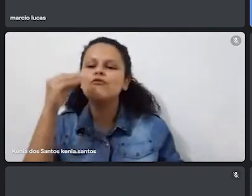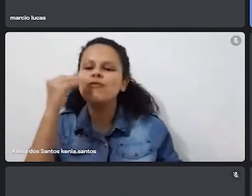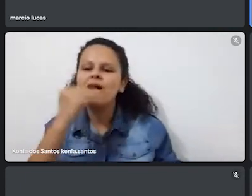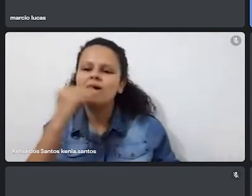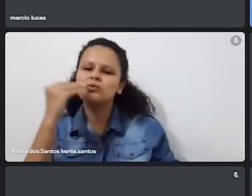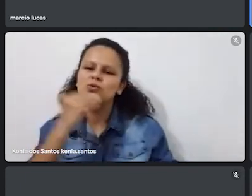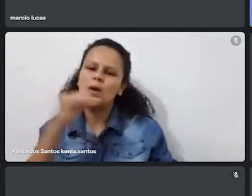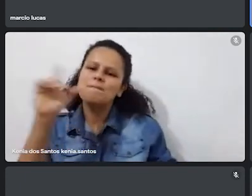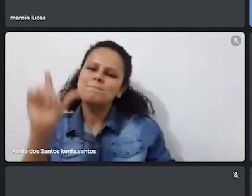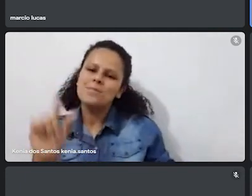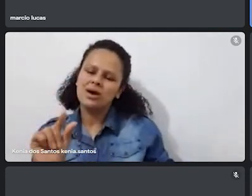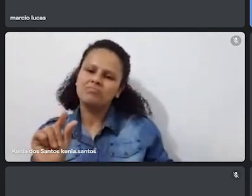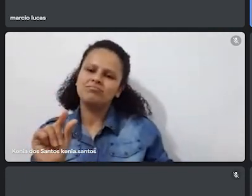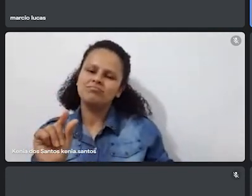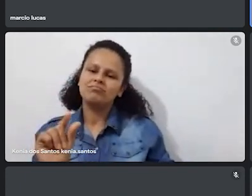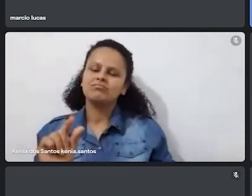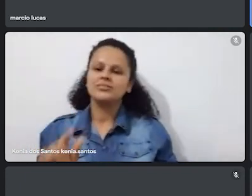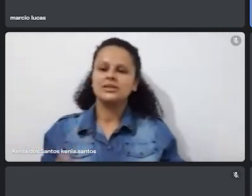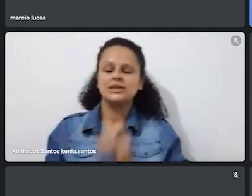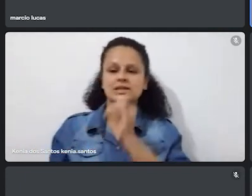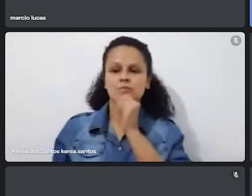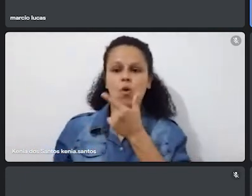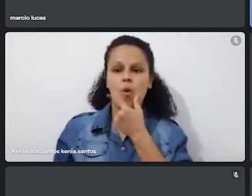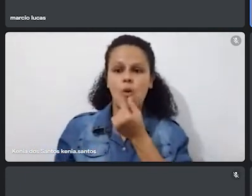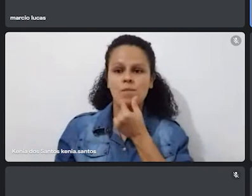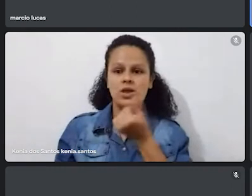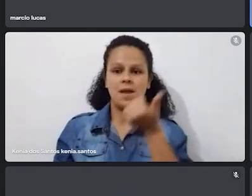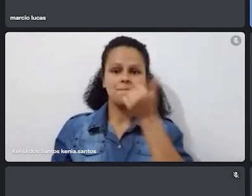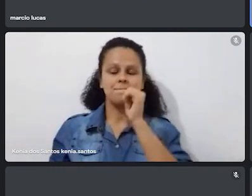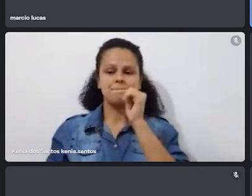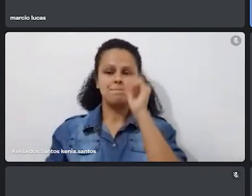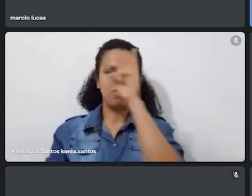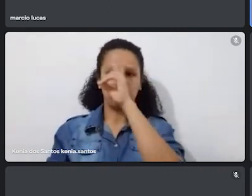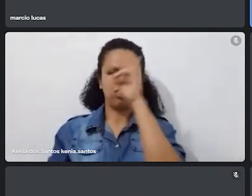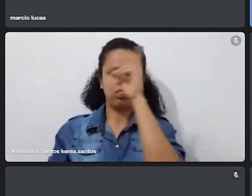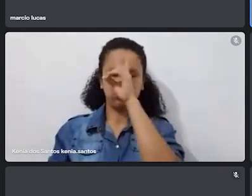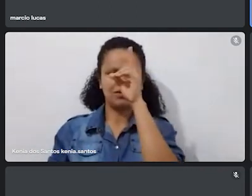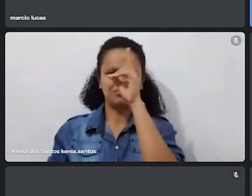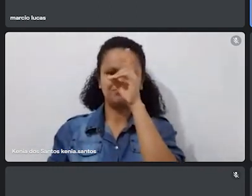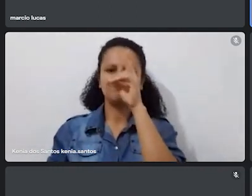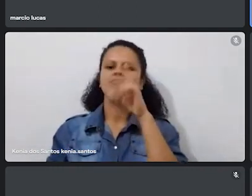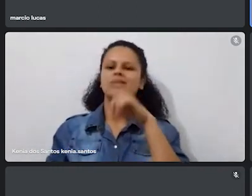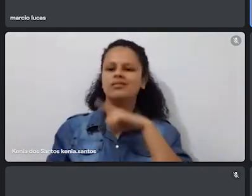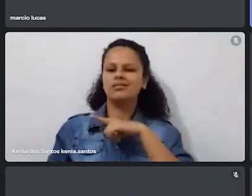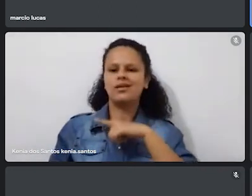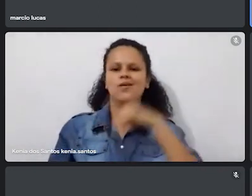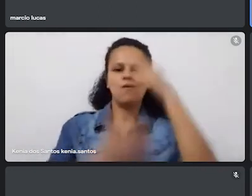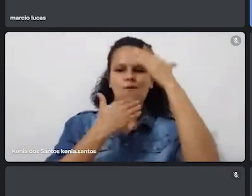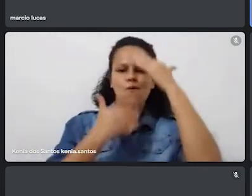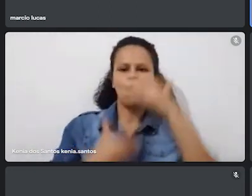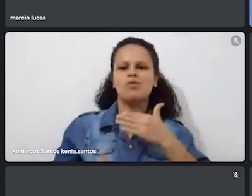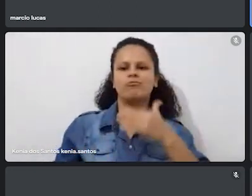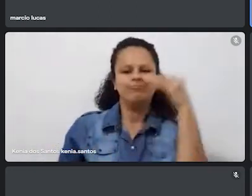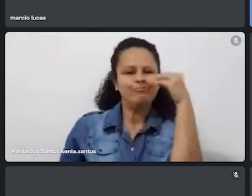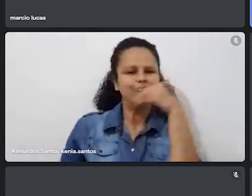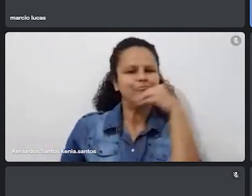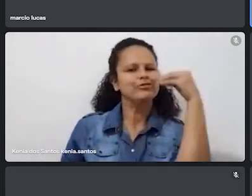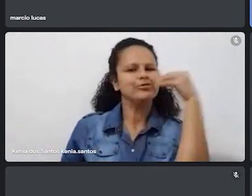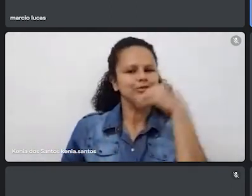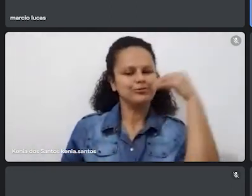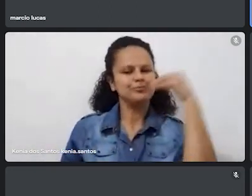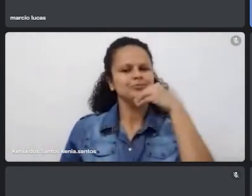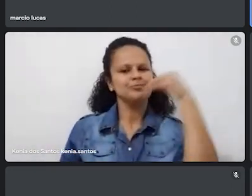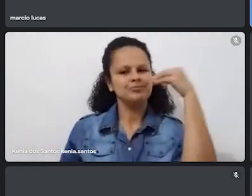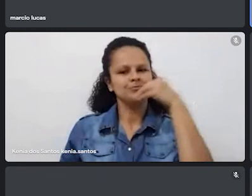o homem, quando ele é alcoólatra, por exemplo, o organismo dele, ele é bem mais frágil, a resistência dele é bem